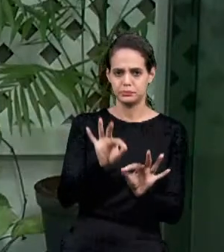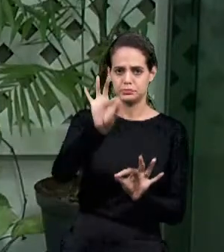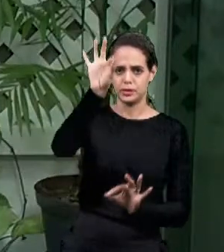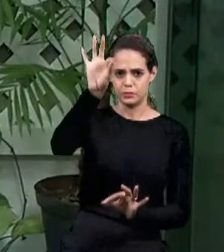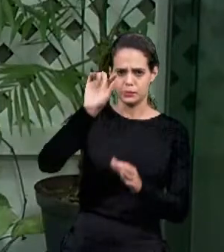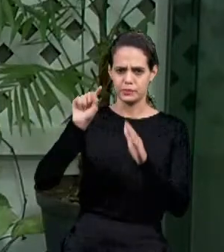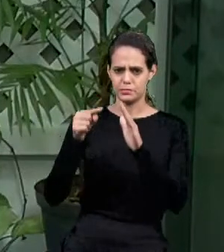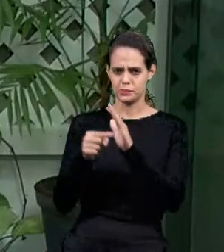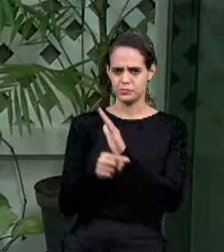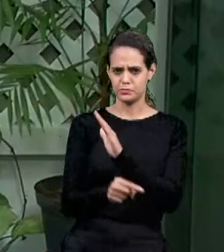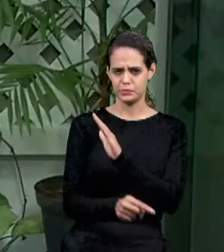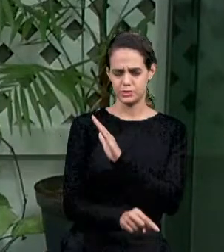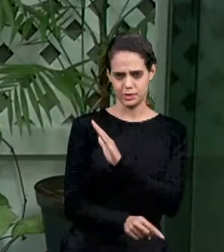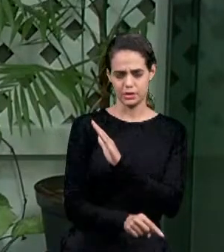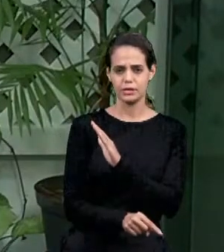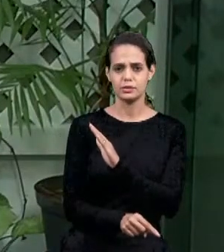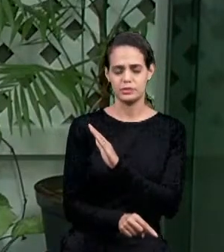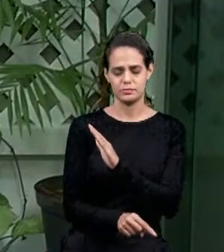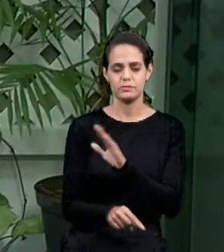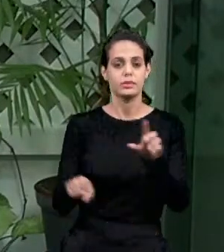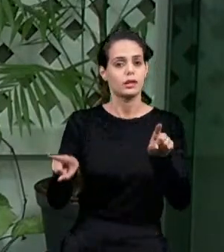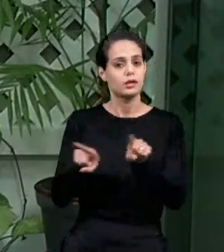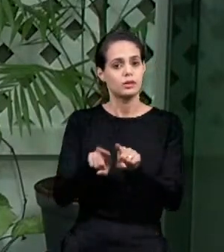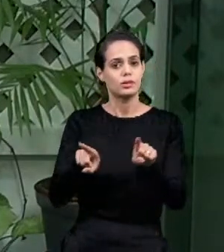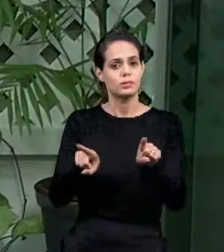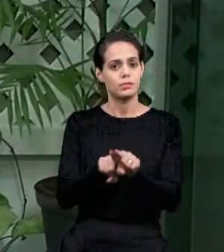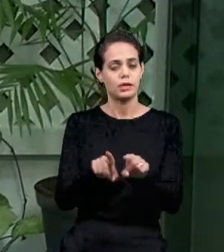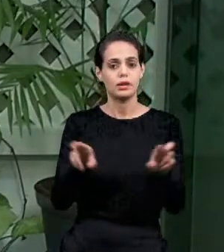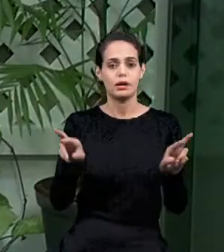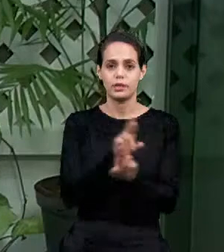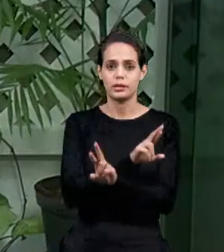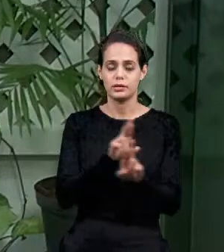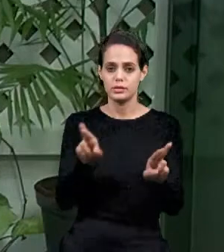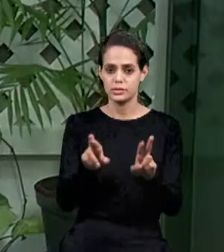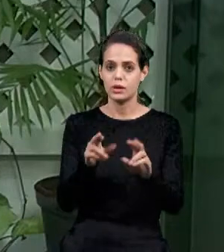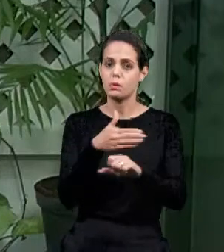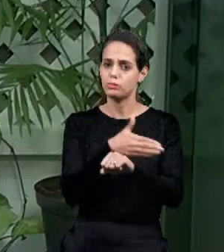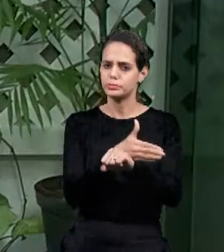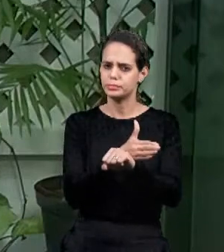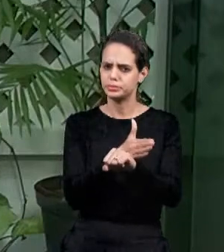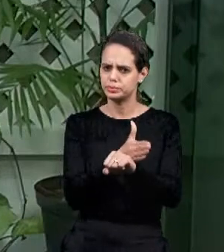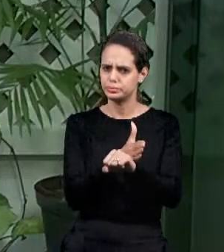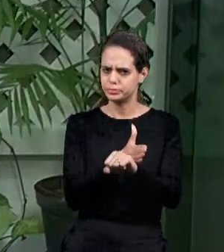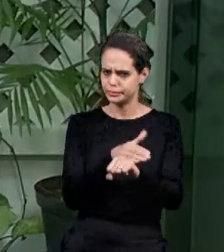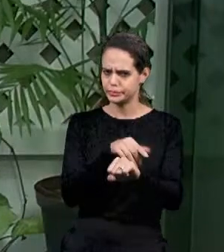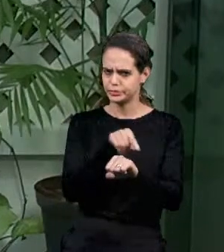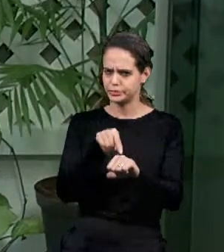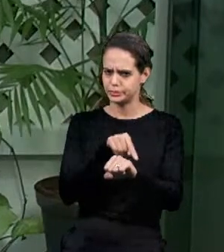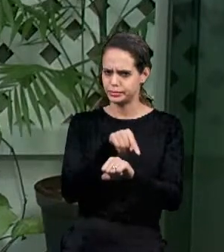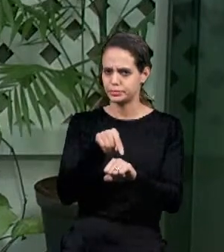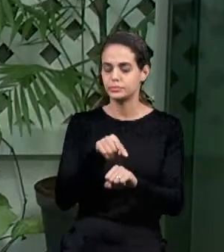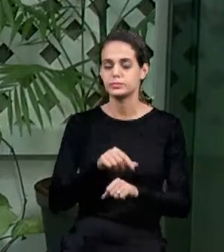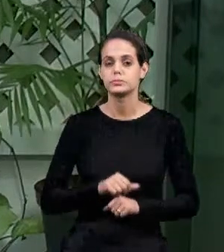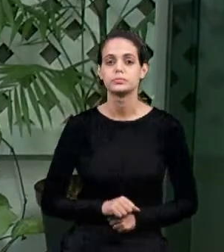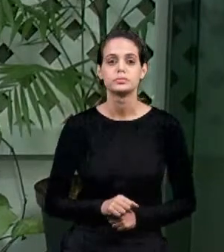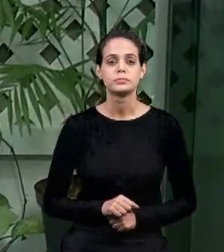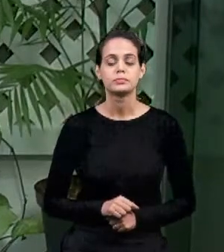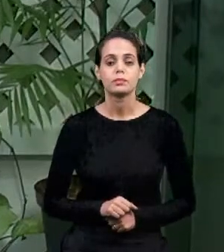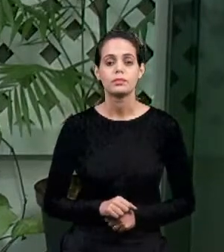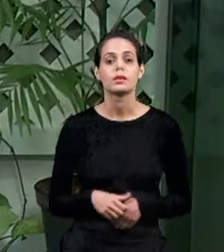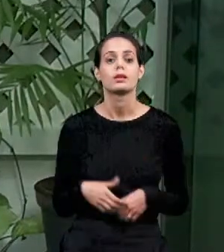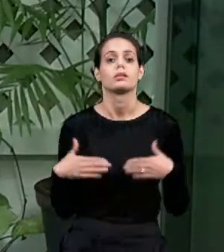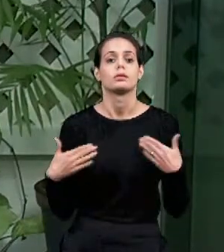profundidade e também com relação ao tempo. Vejam só, estamos